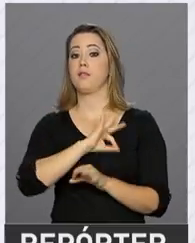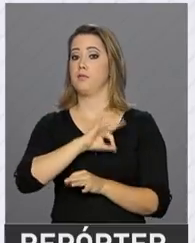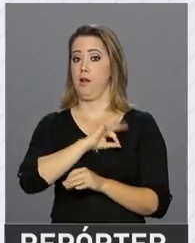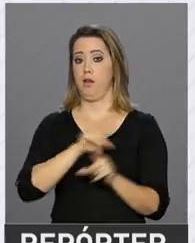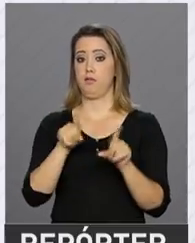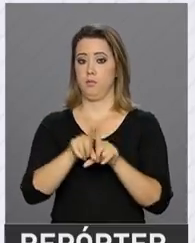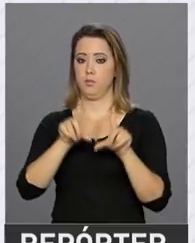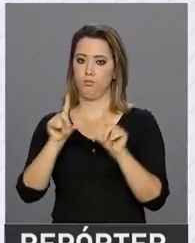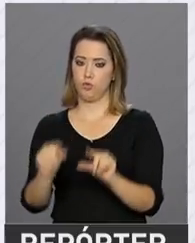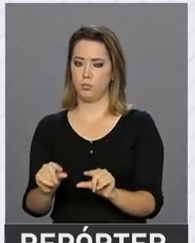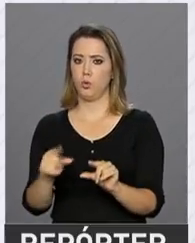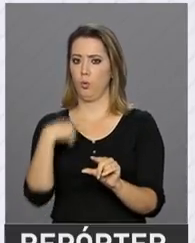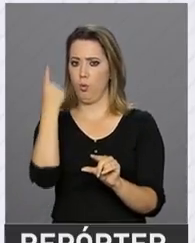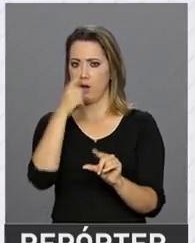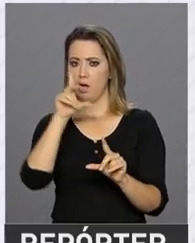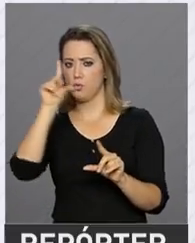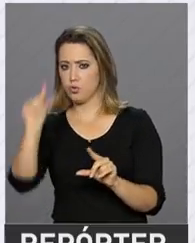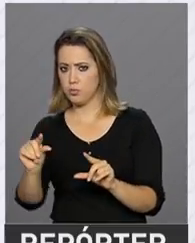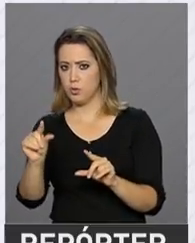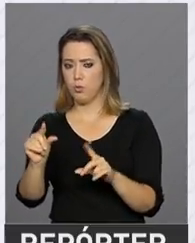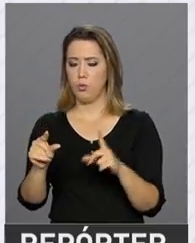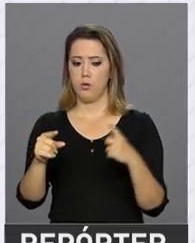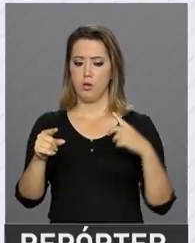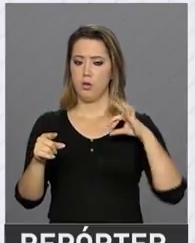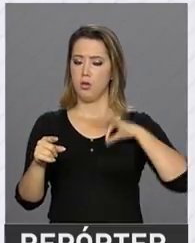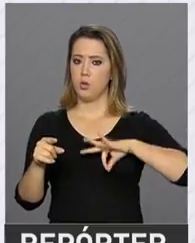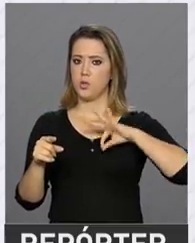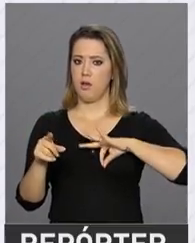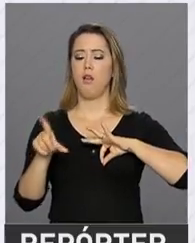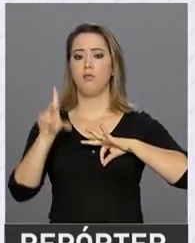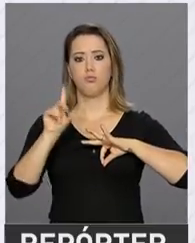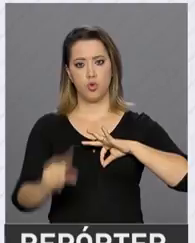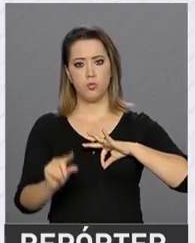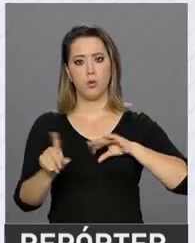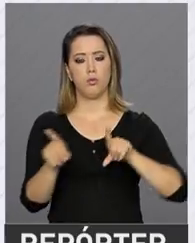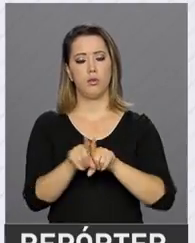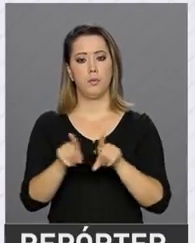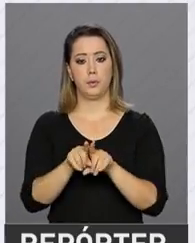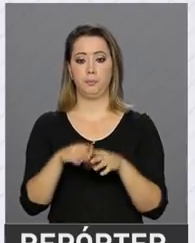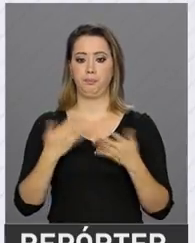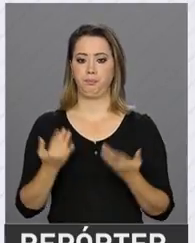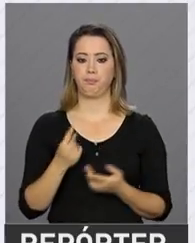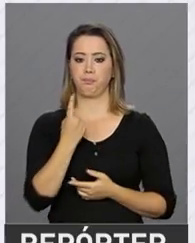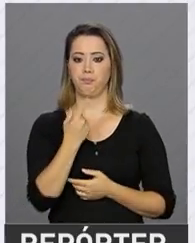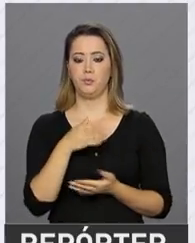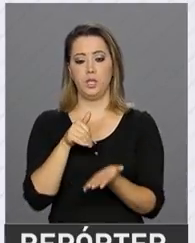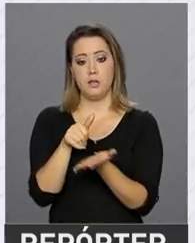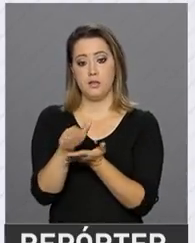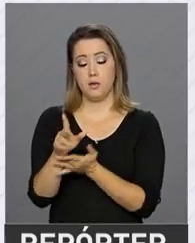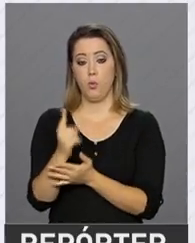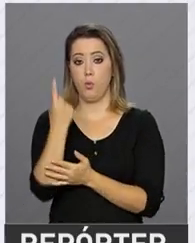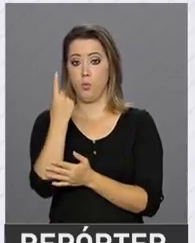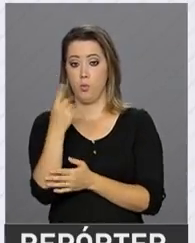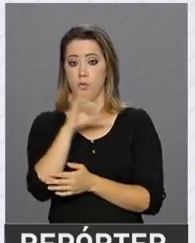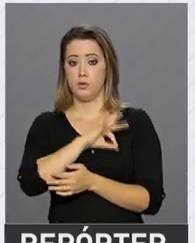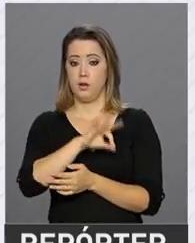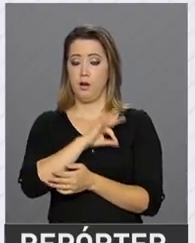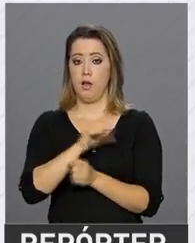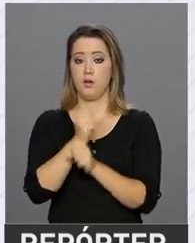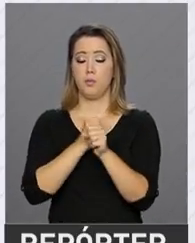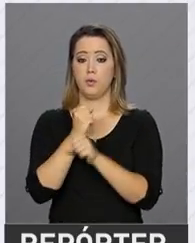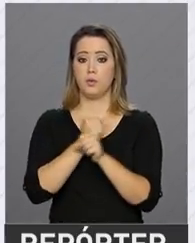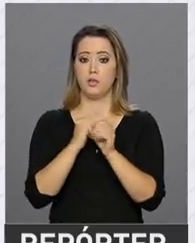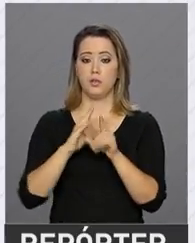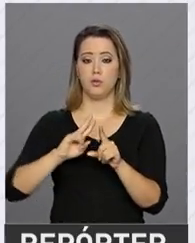remuneração no caso da demissão voluntária o servidor vai ter o direito a um salário por ano de trabalho